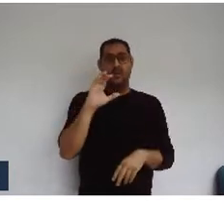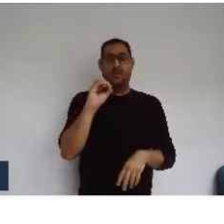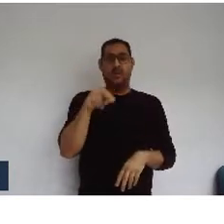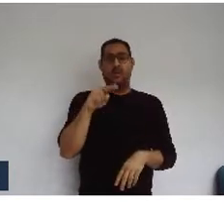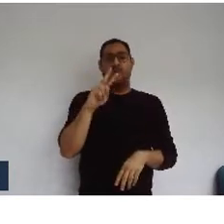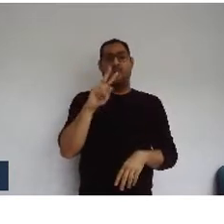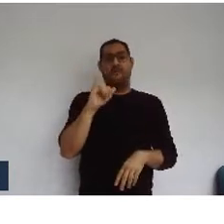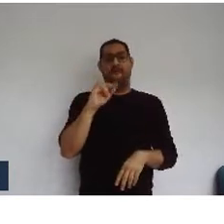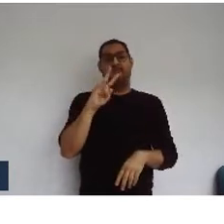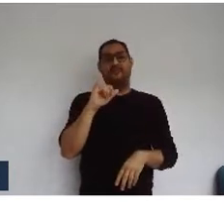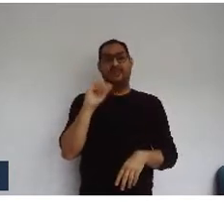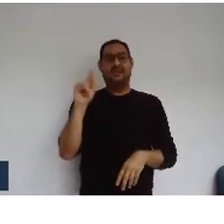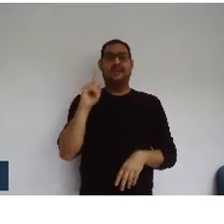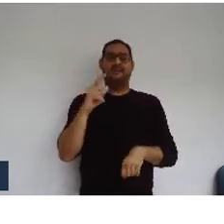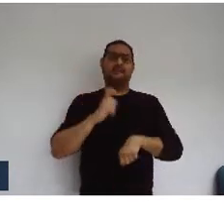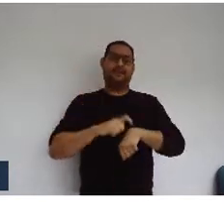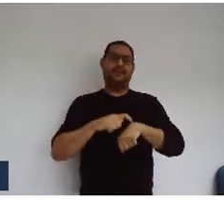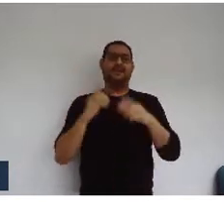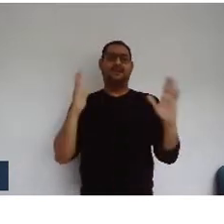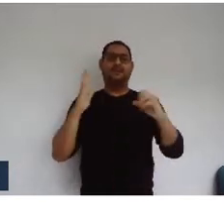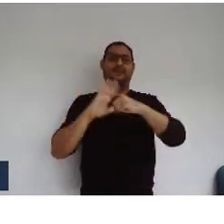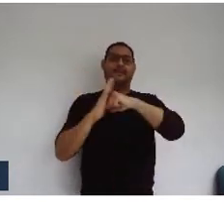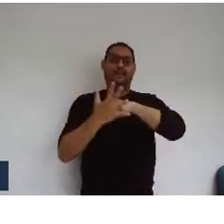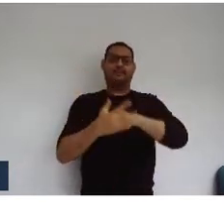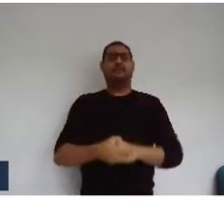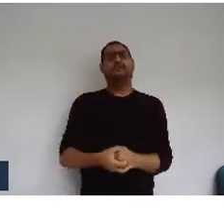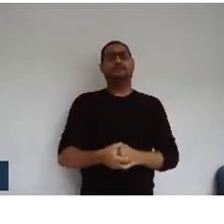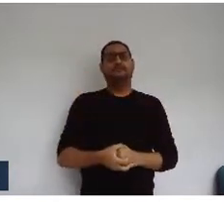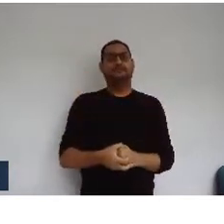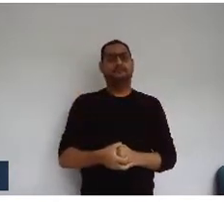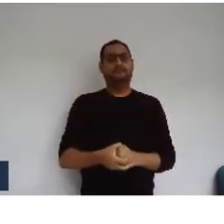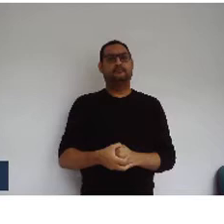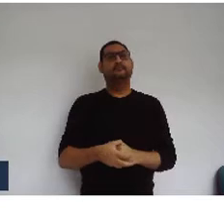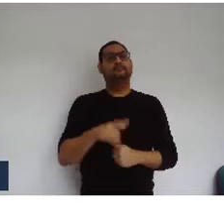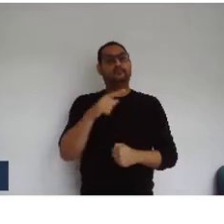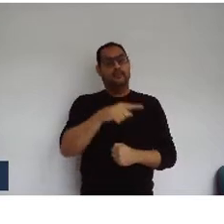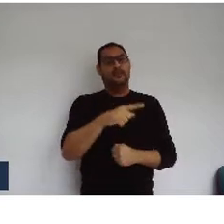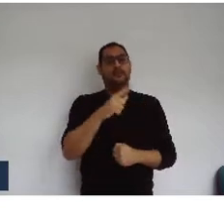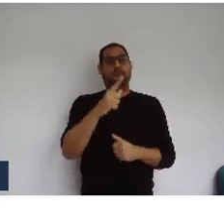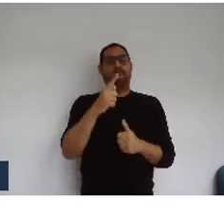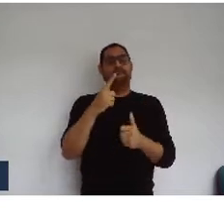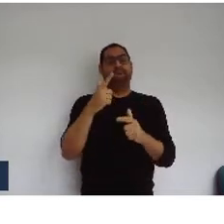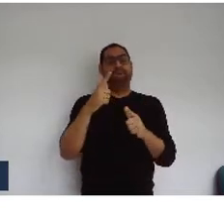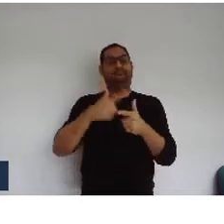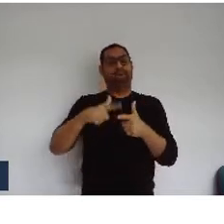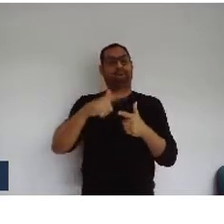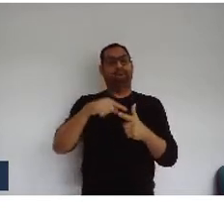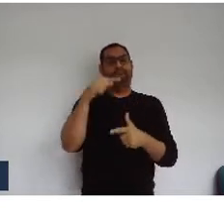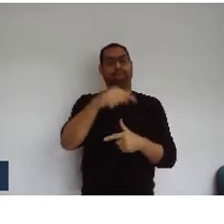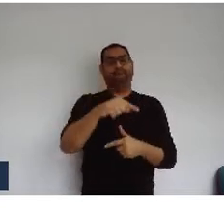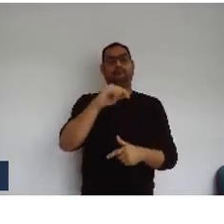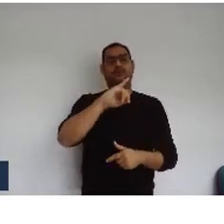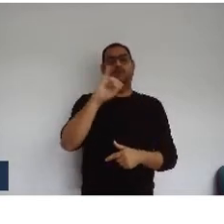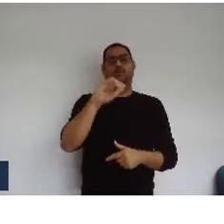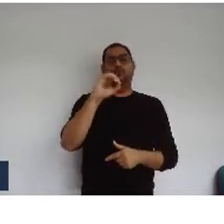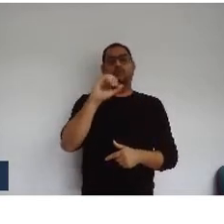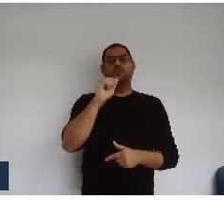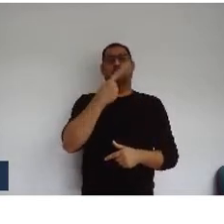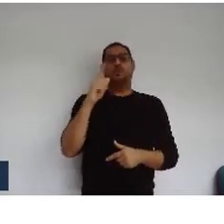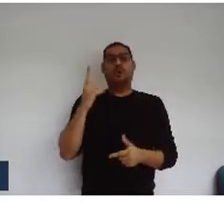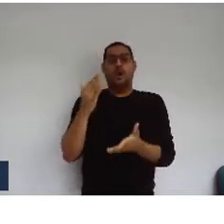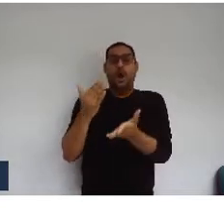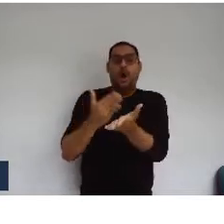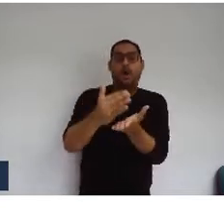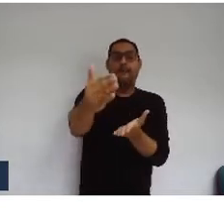da pandemia, né? Esse foi o local onde João fez sua iniciação sexual